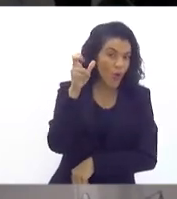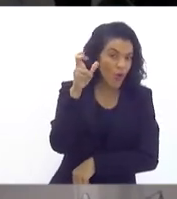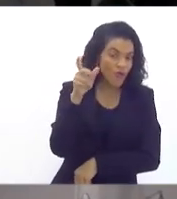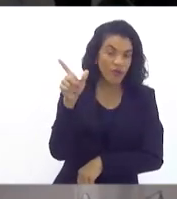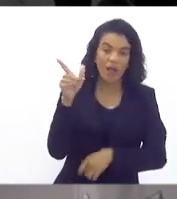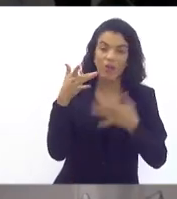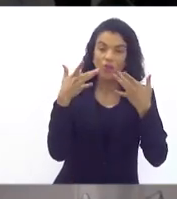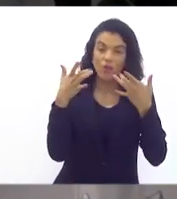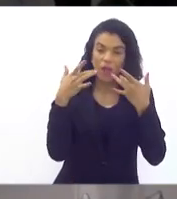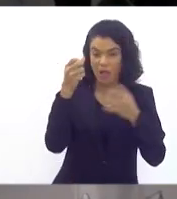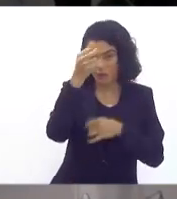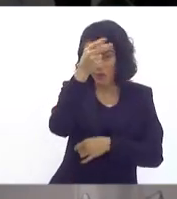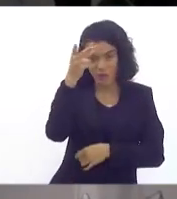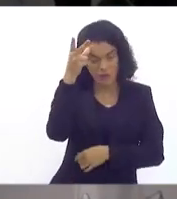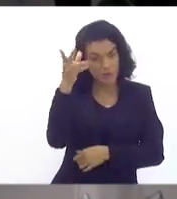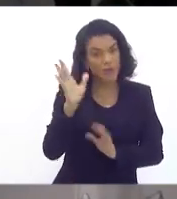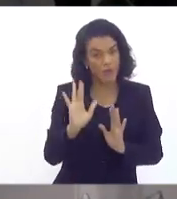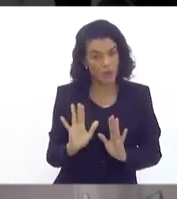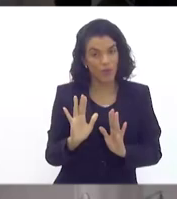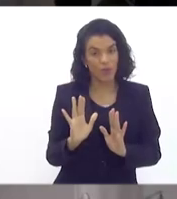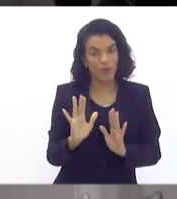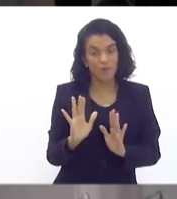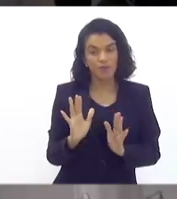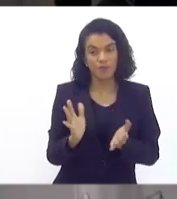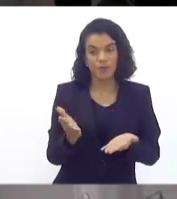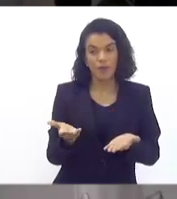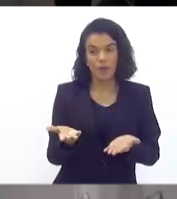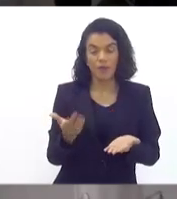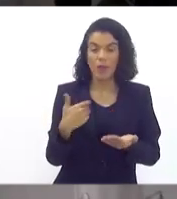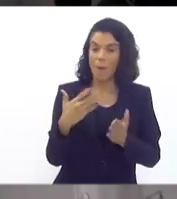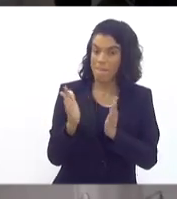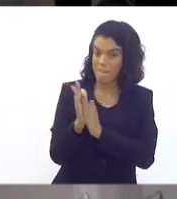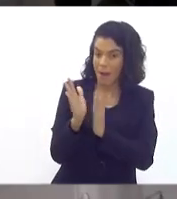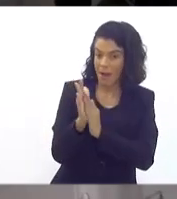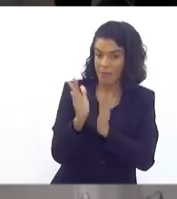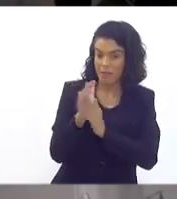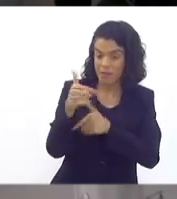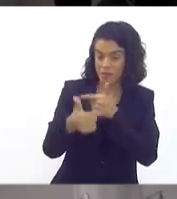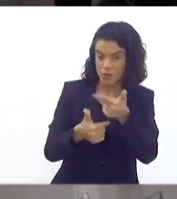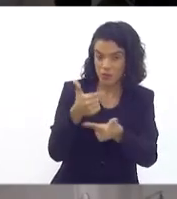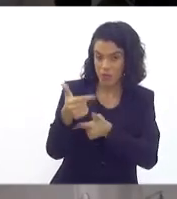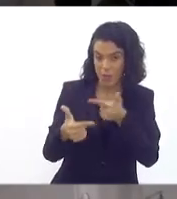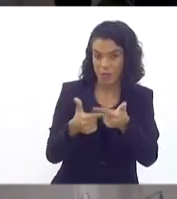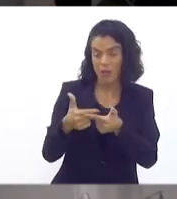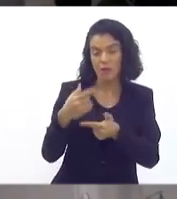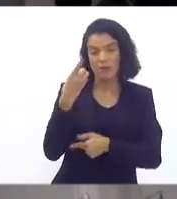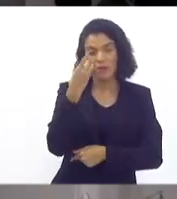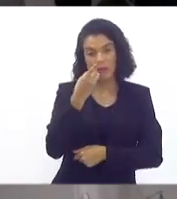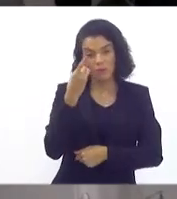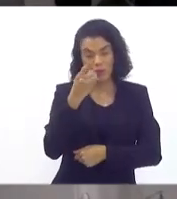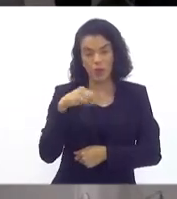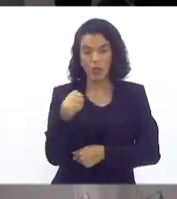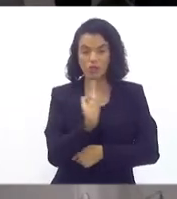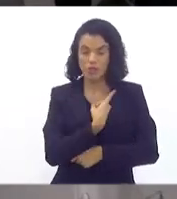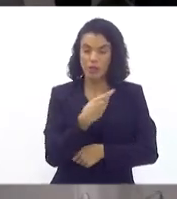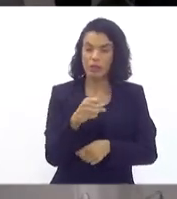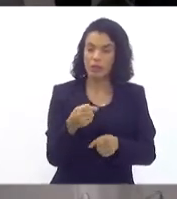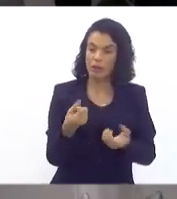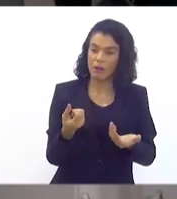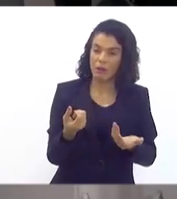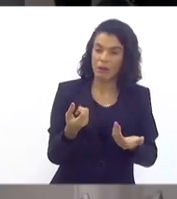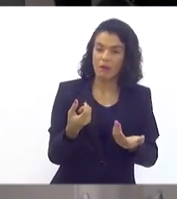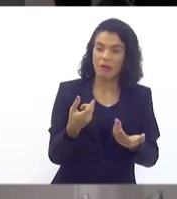no teatro municipal então parabenizando seu trabalho aqui Deputado e a gente quebrando um pouco essa